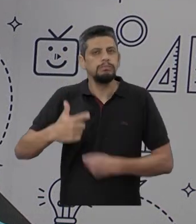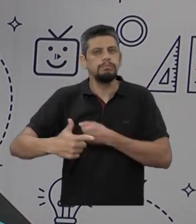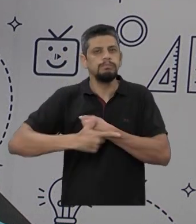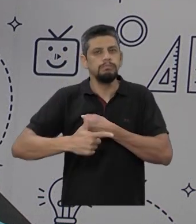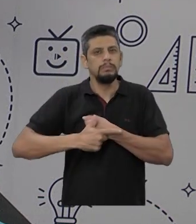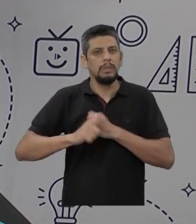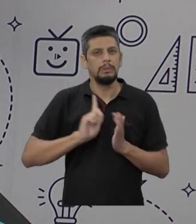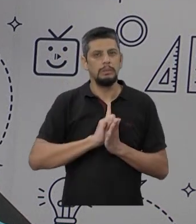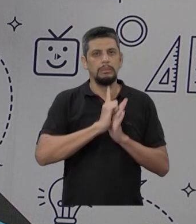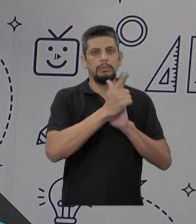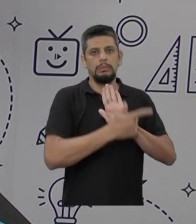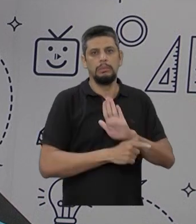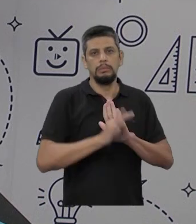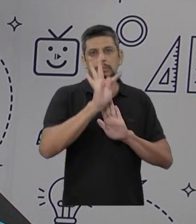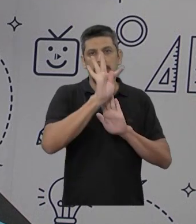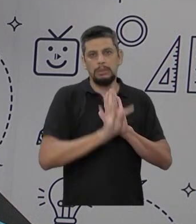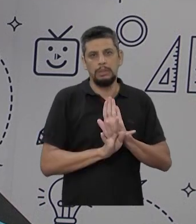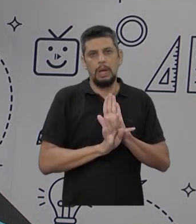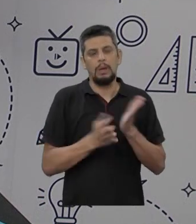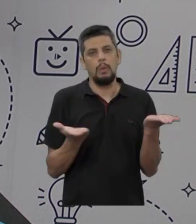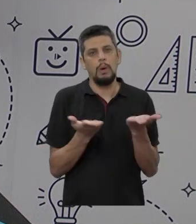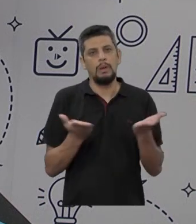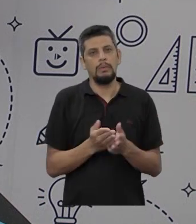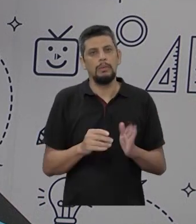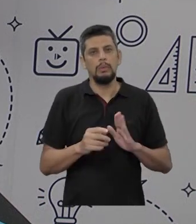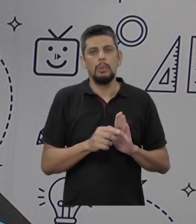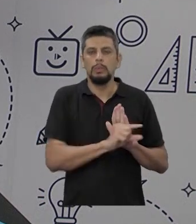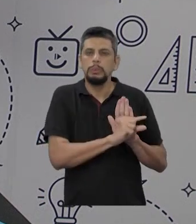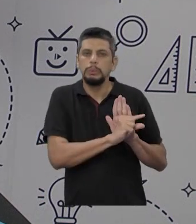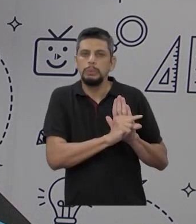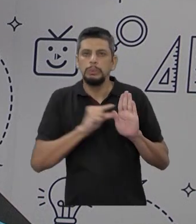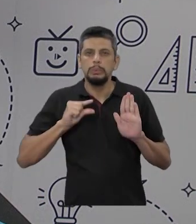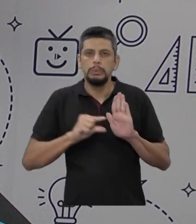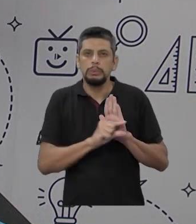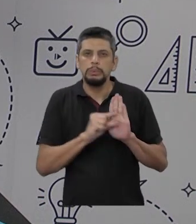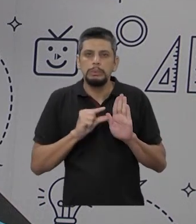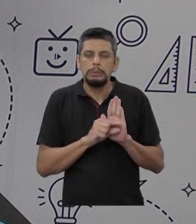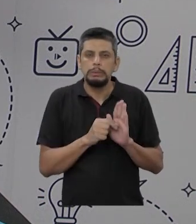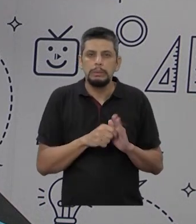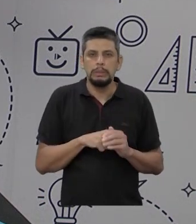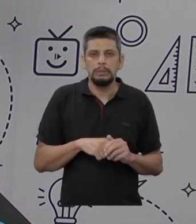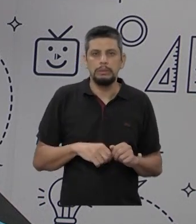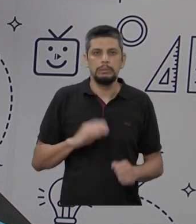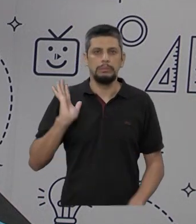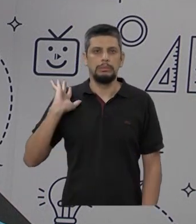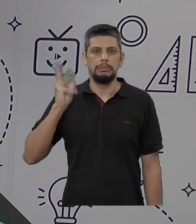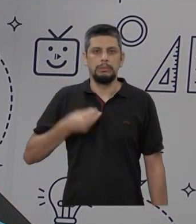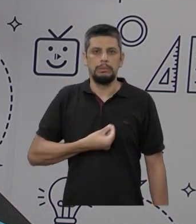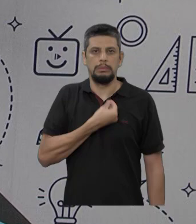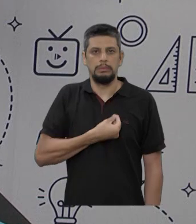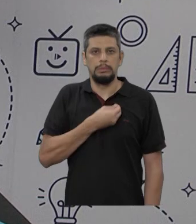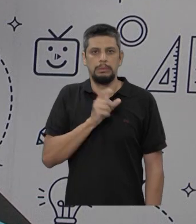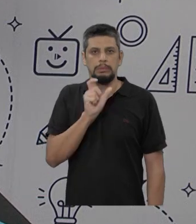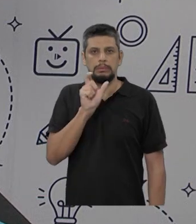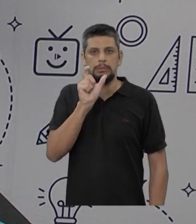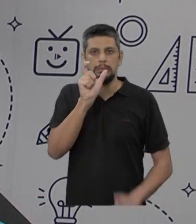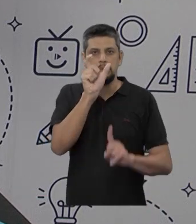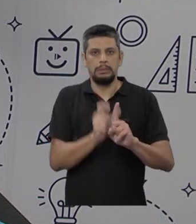pouquinho melhor a função desse gênero textual, nós vamos retomar um trecho da biografia do Charles Chaplin.